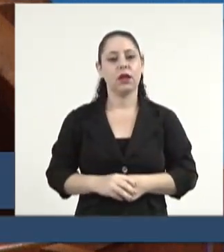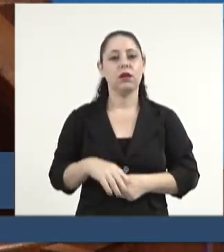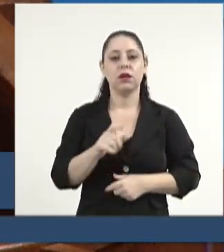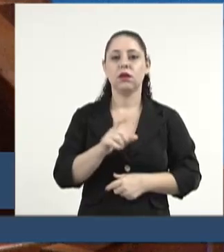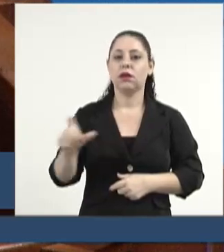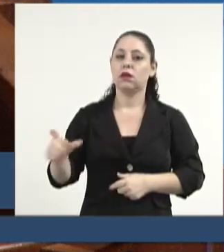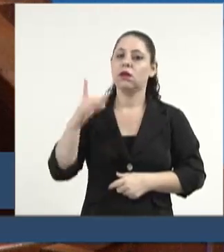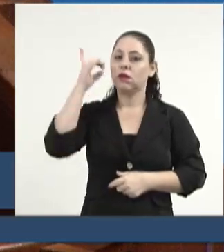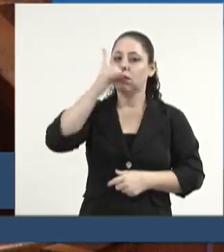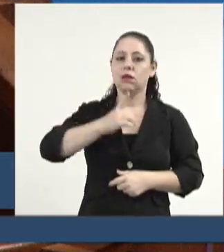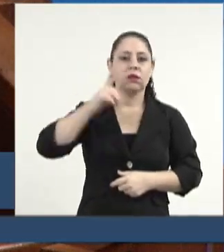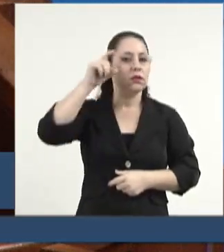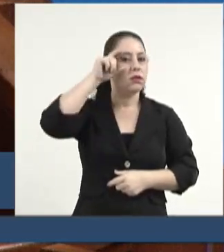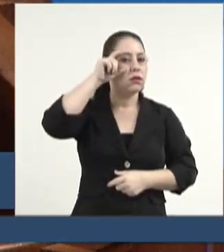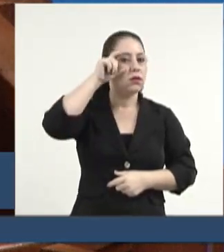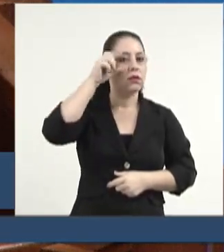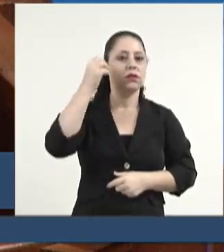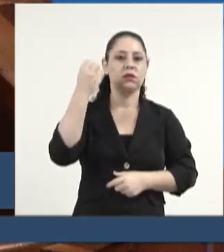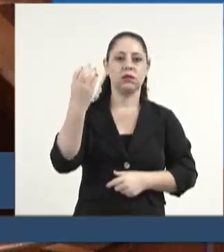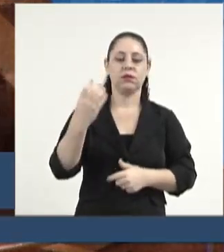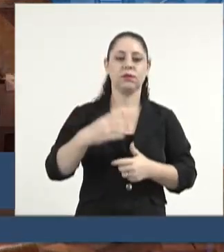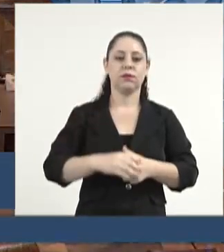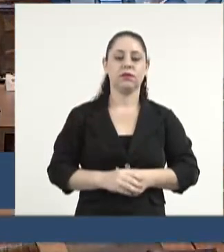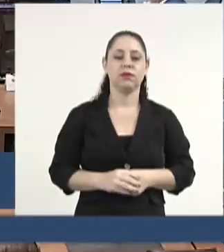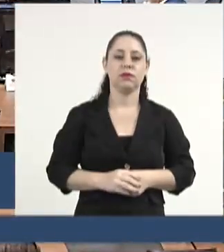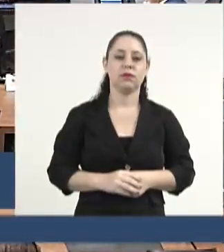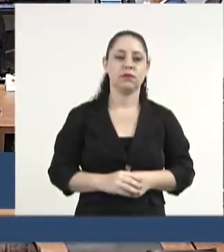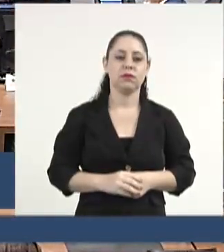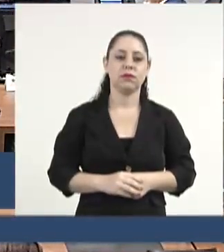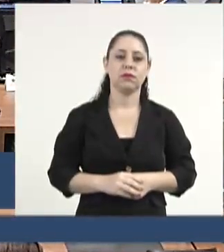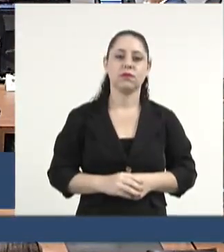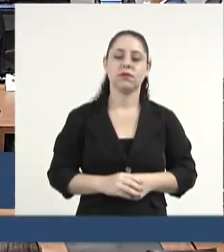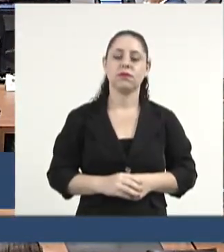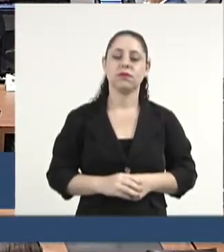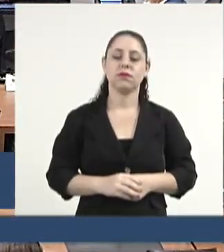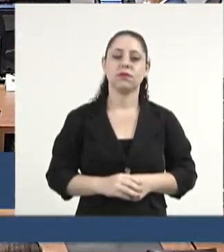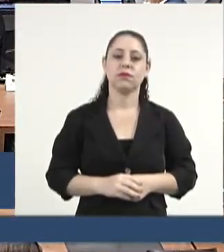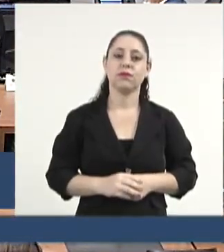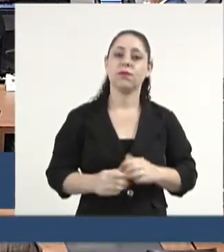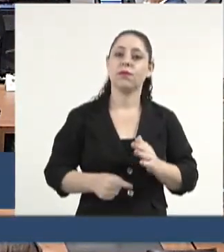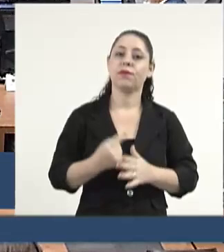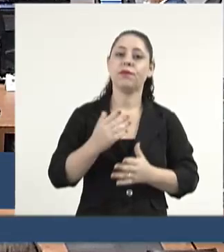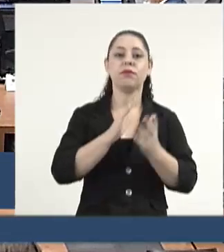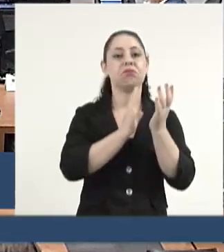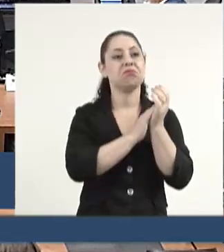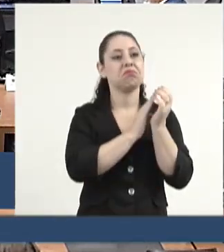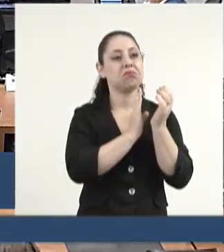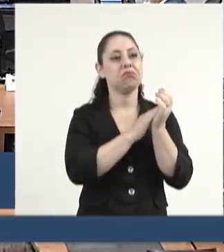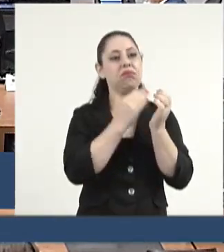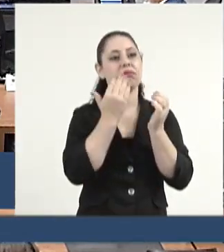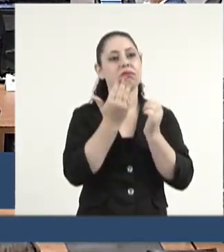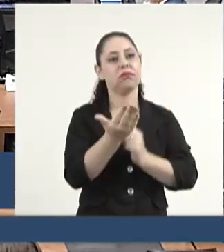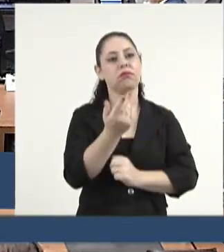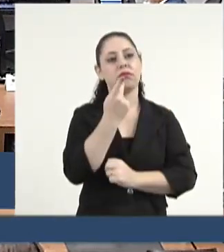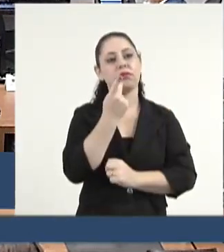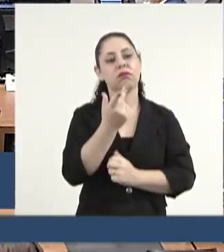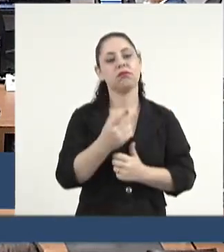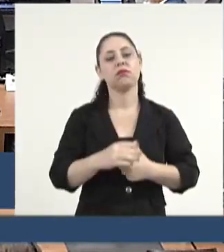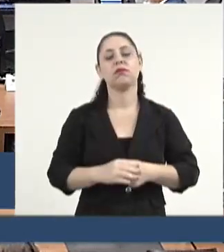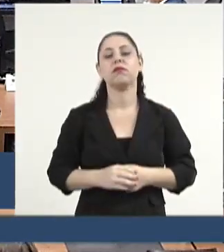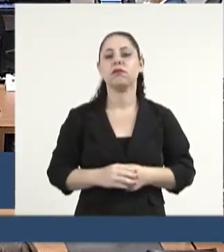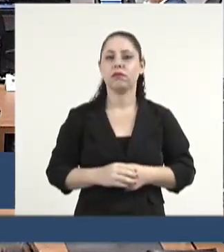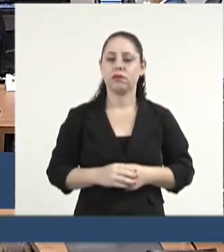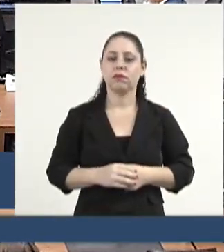a parte ao ilustre deputado Pedro Pedrocian Neto. Primeiro, para parabenizar Vossa Excelência pelo pronunciamento